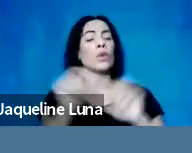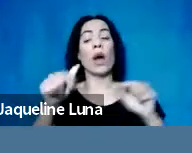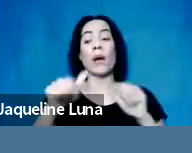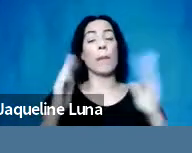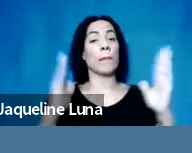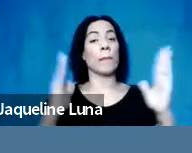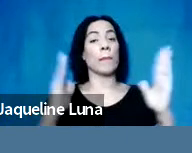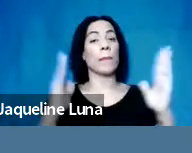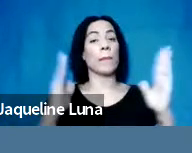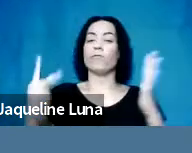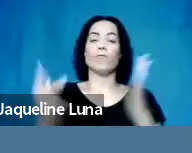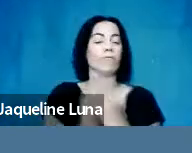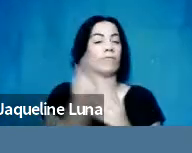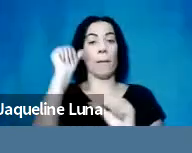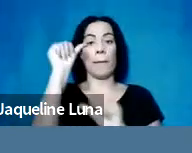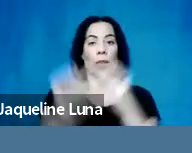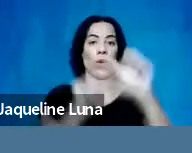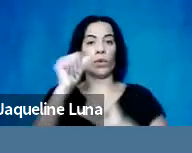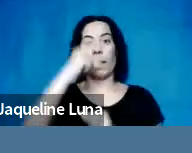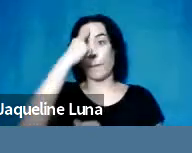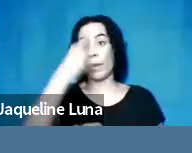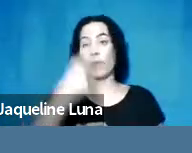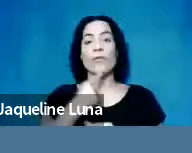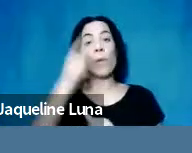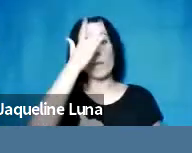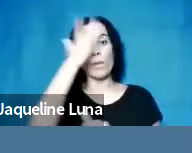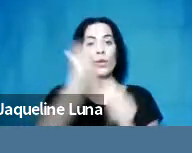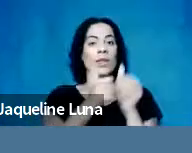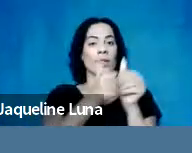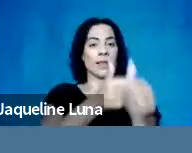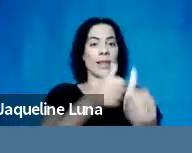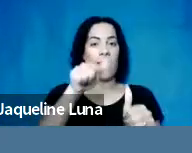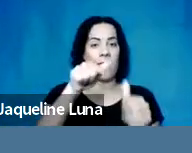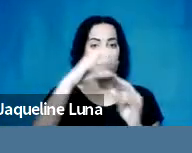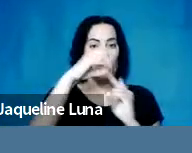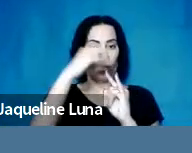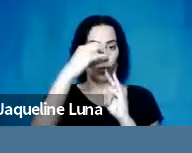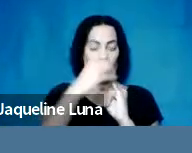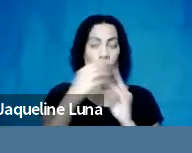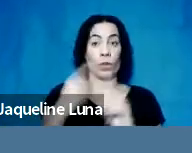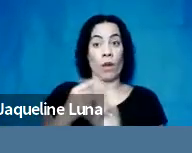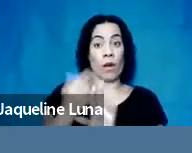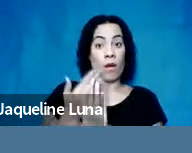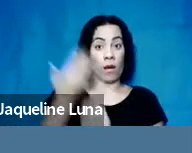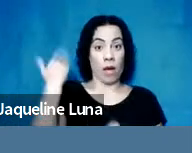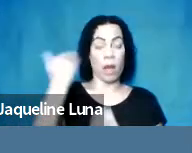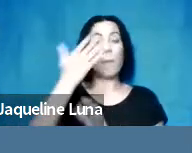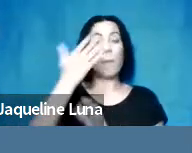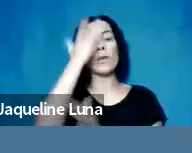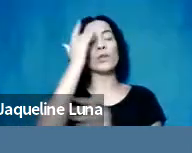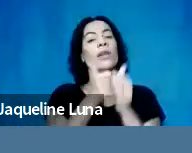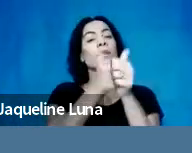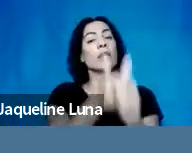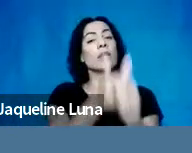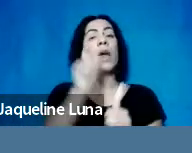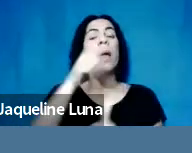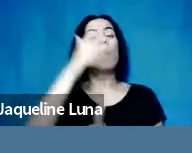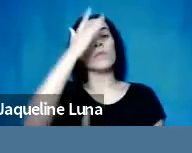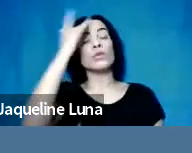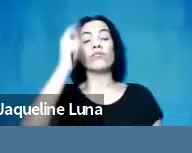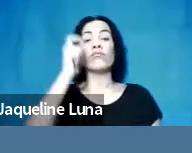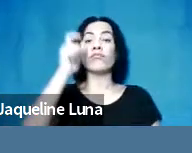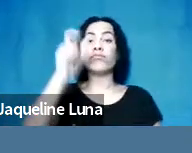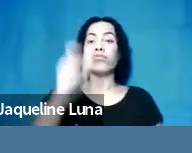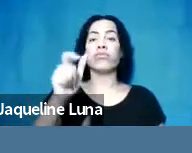período? Houve uma mudança do perfil dos seguidores da Fiocruz. Antigamente, os seguidores eram pessoas interessadas